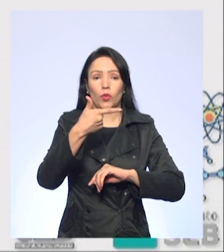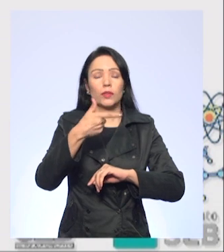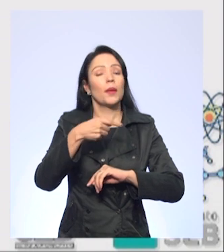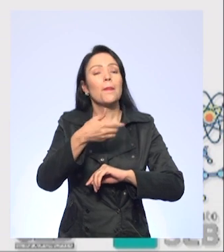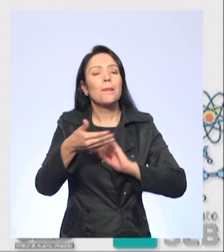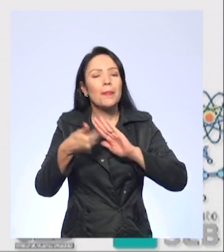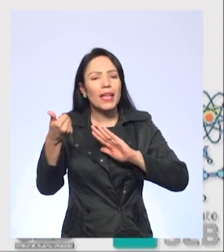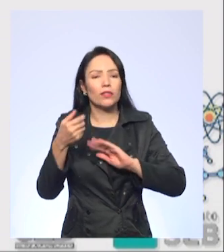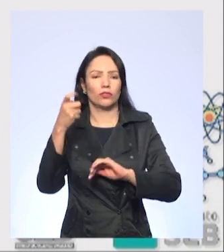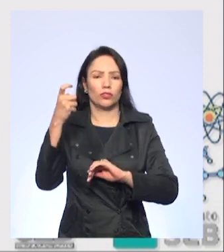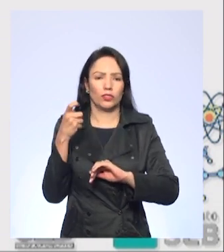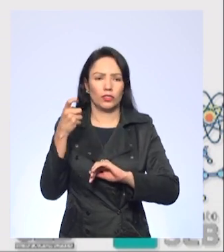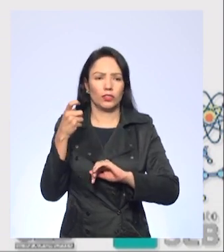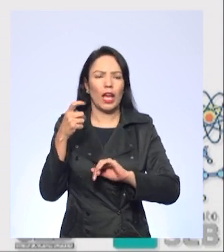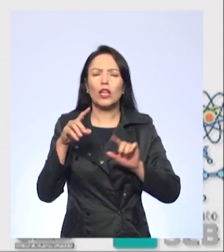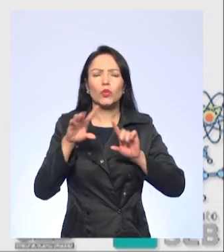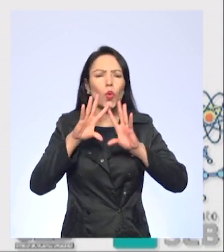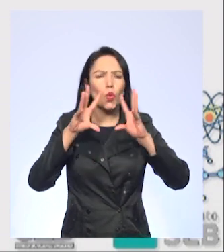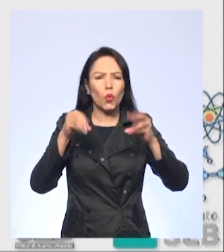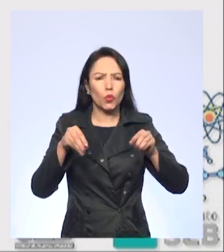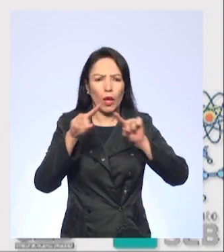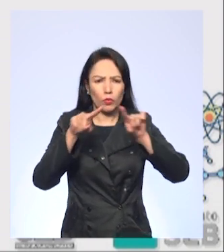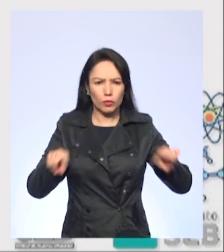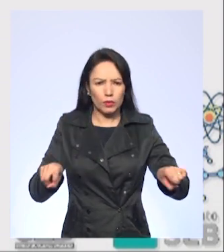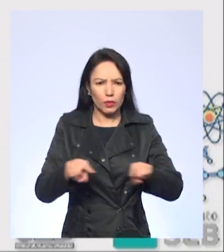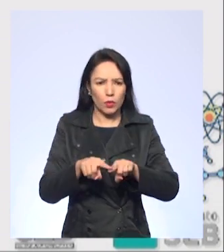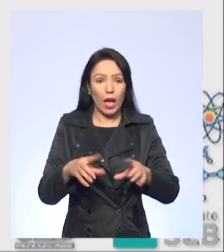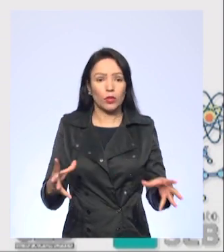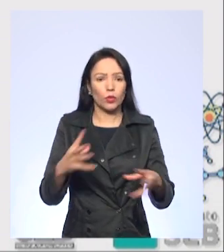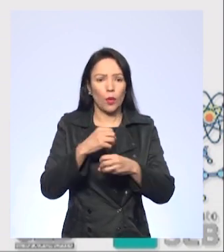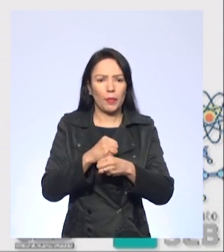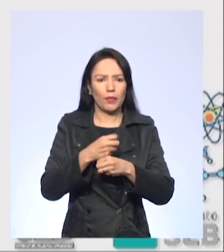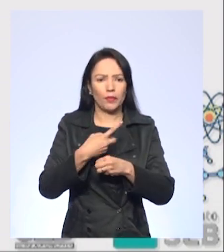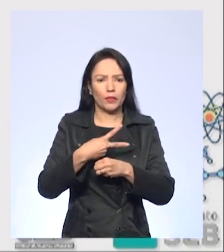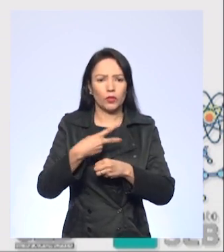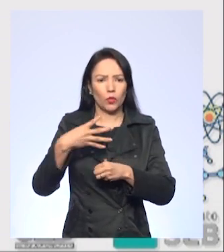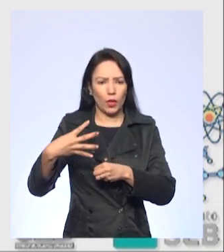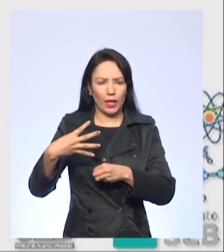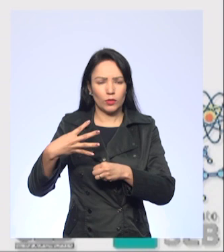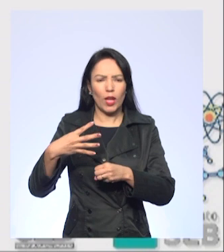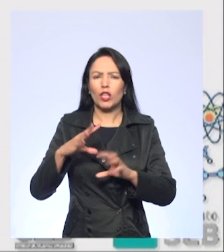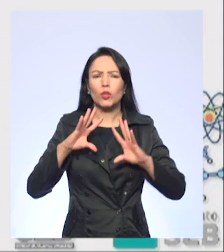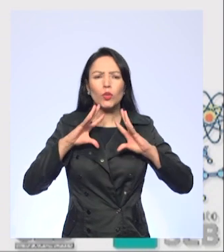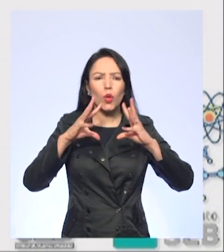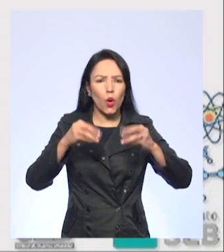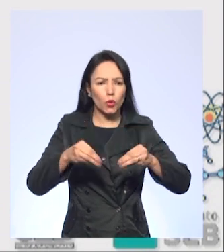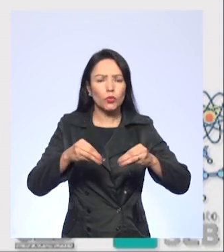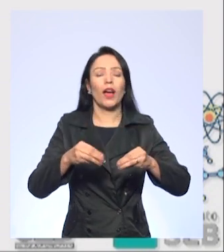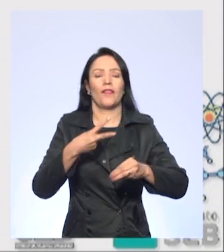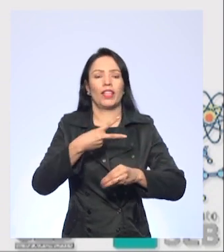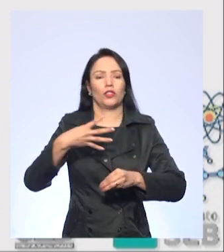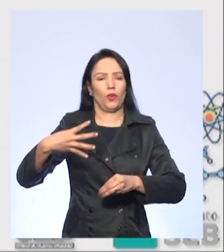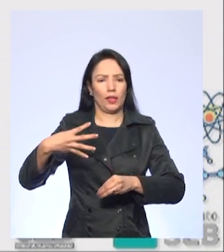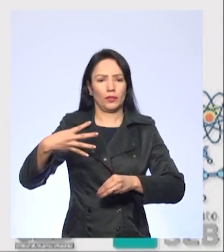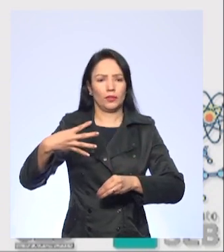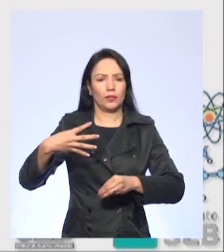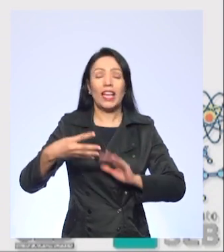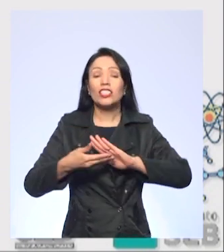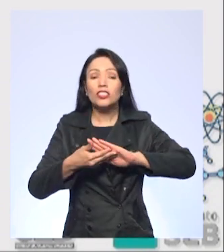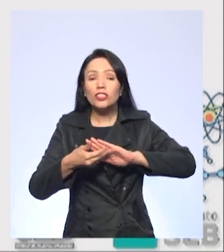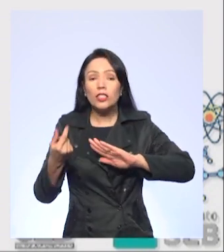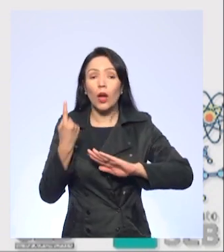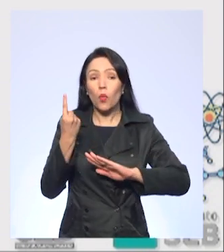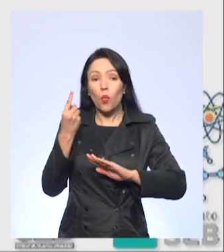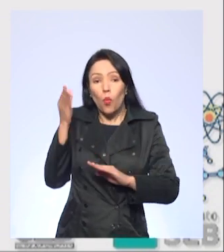cateto horizontal do triângulo, que mede 24. O cateto horizontal todo, 24. Tira-se o lado